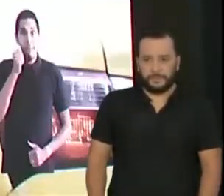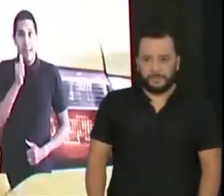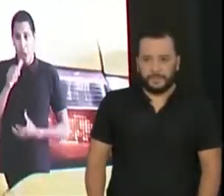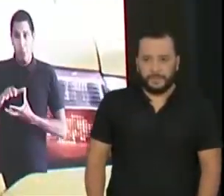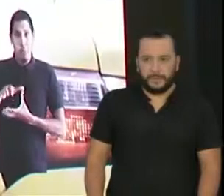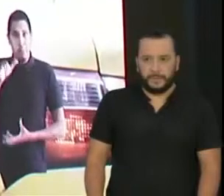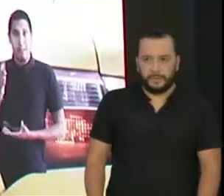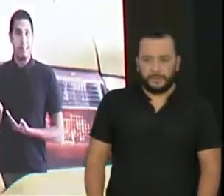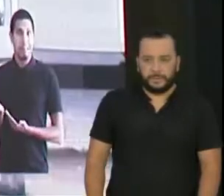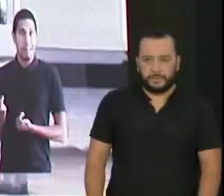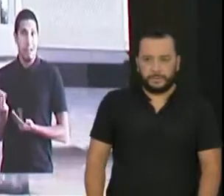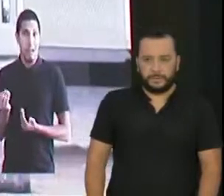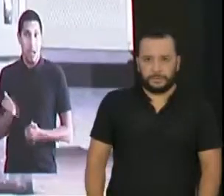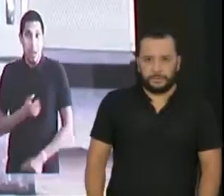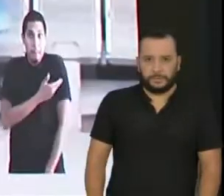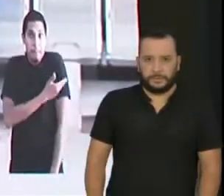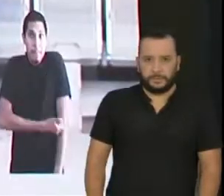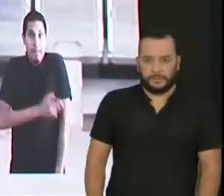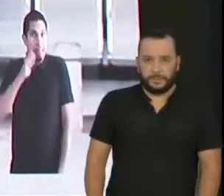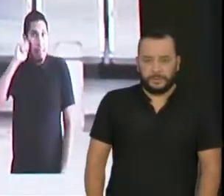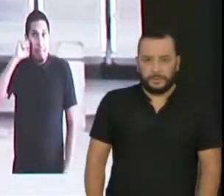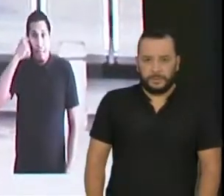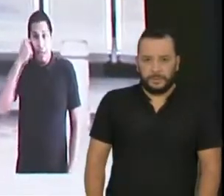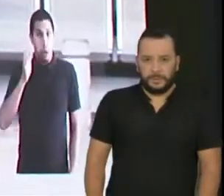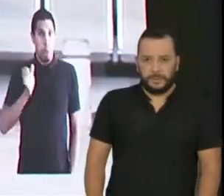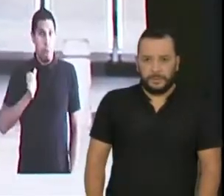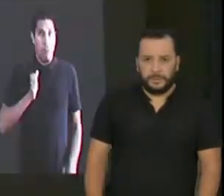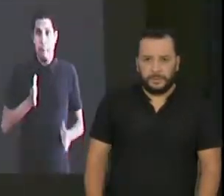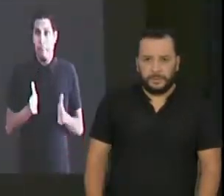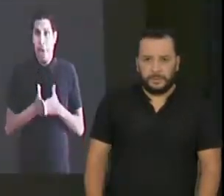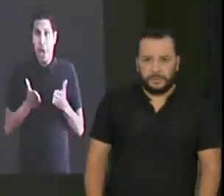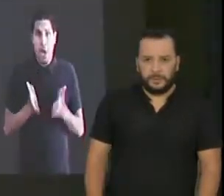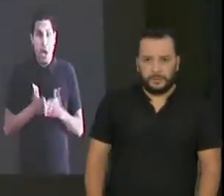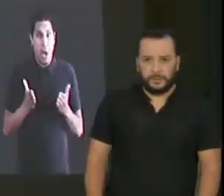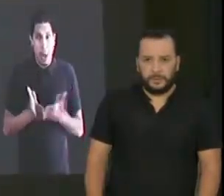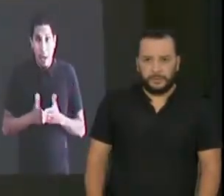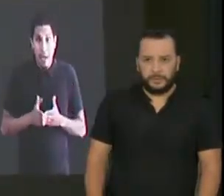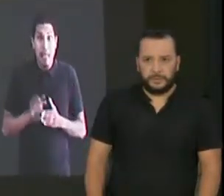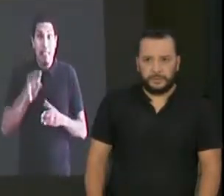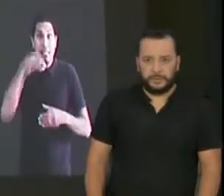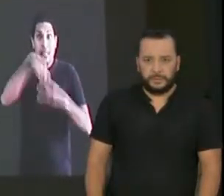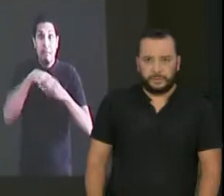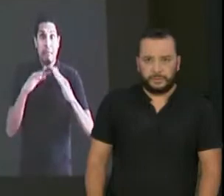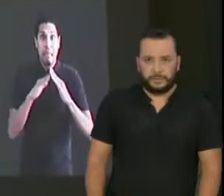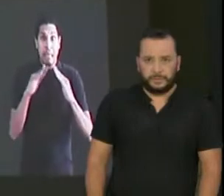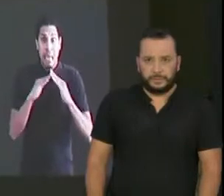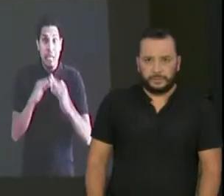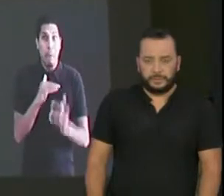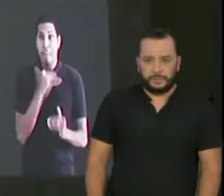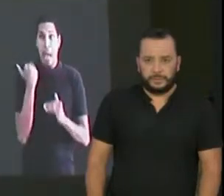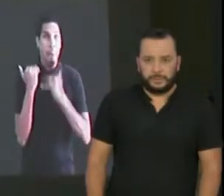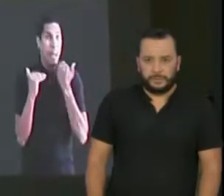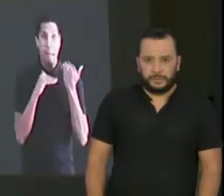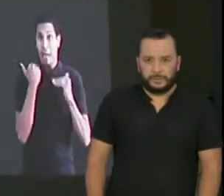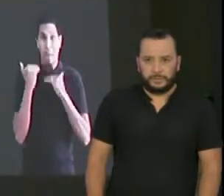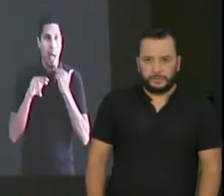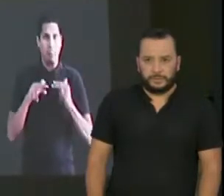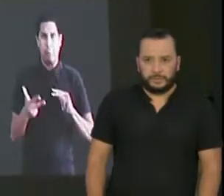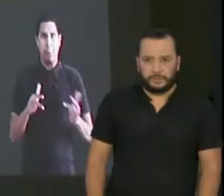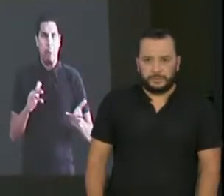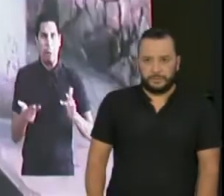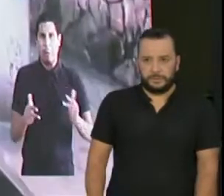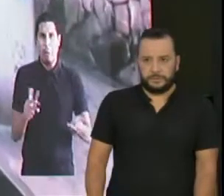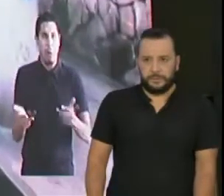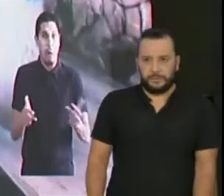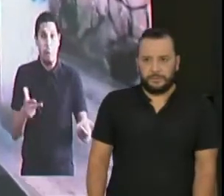mulheres, idosos ou jovens, brancos ou negros, ricos ou pobres. Pessoas começaram a morrer em suas próprias